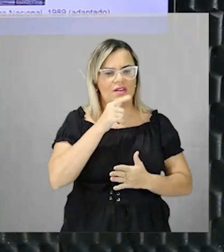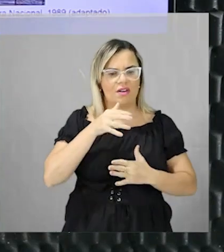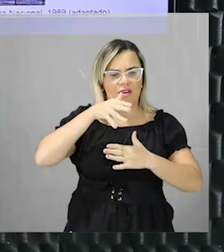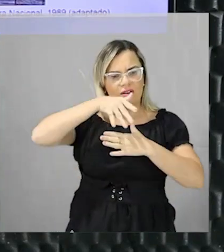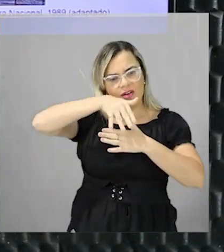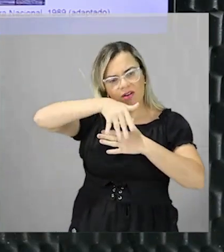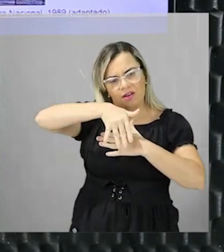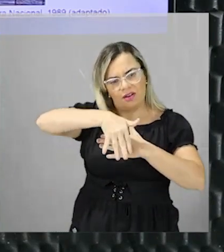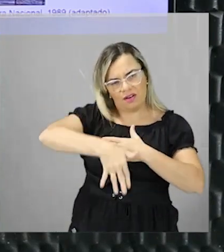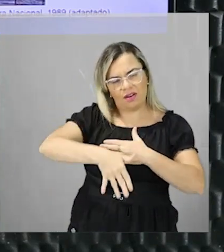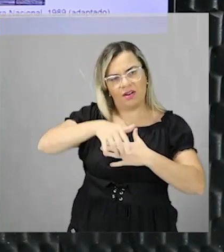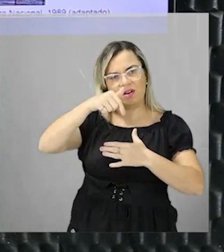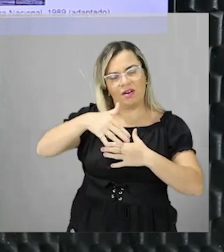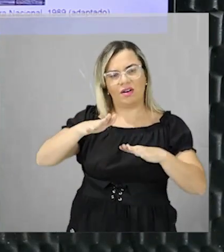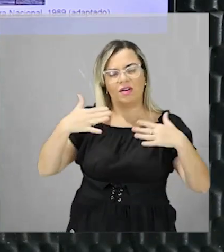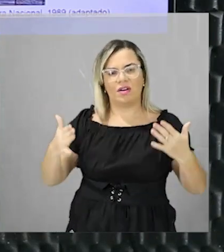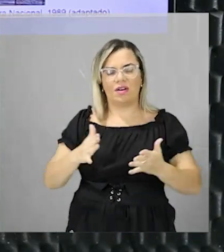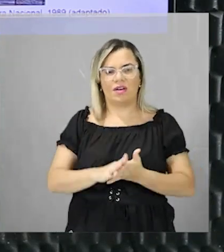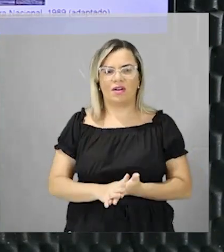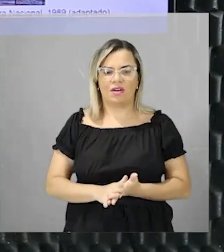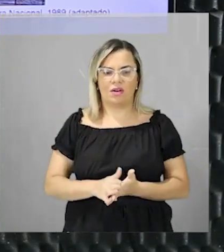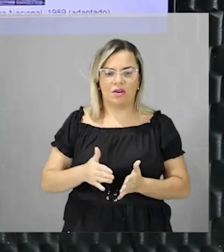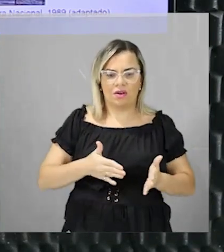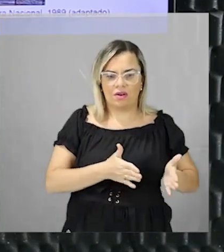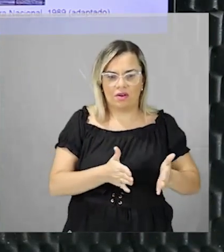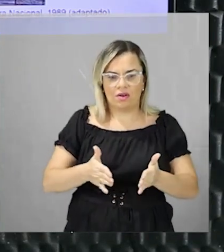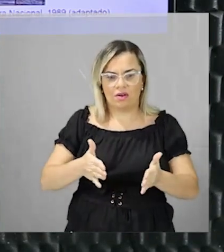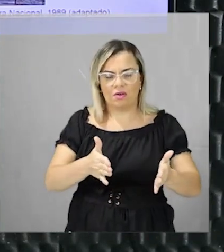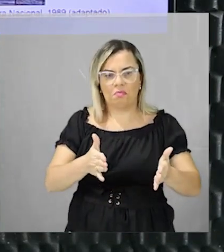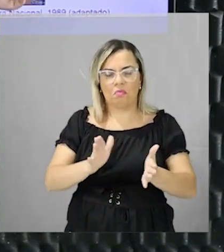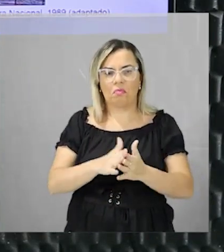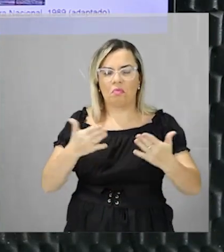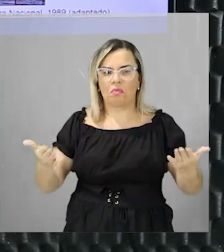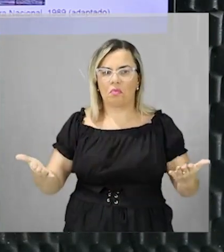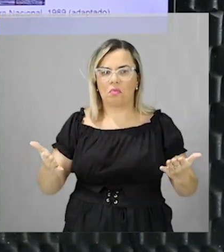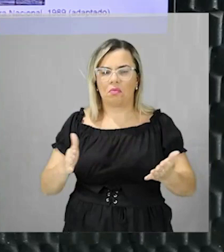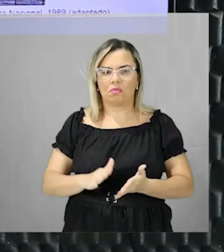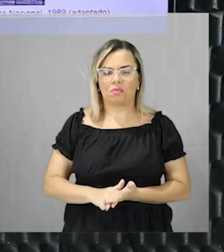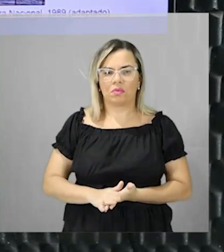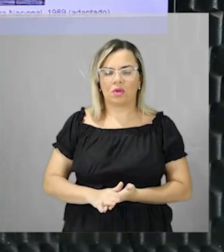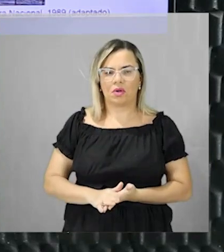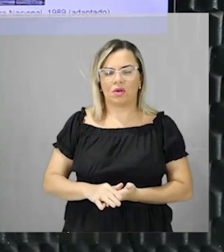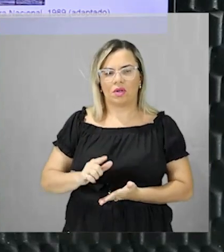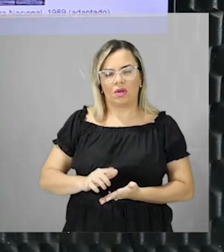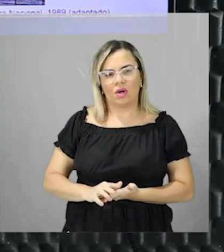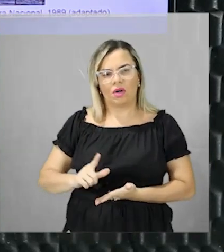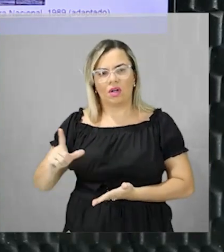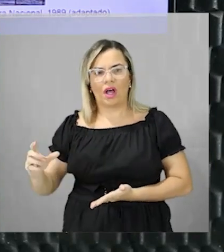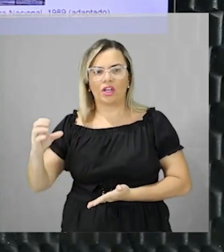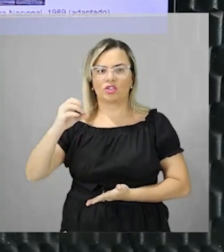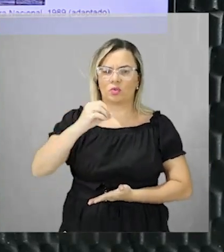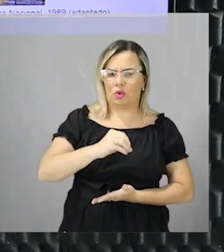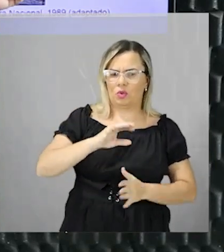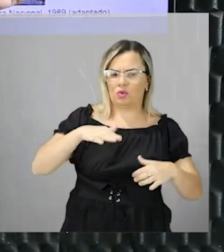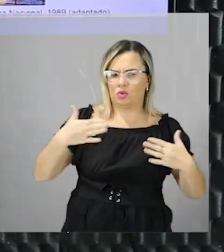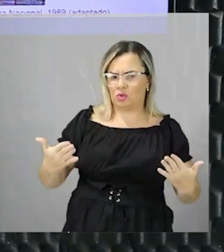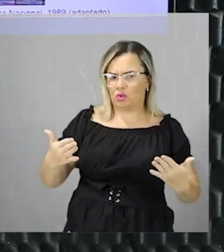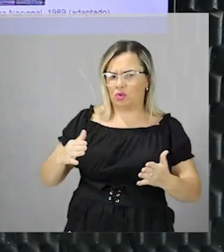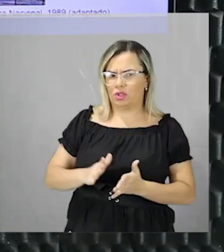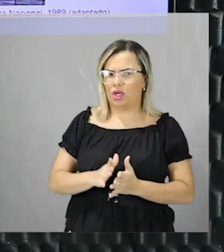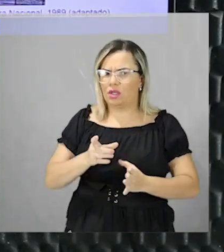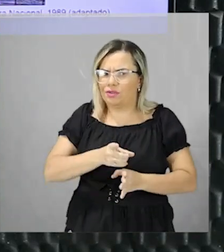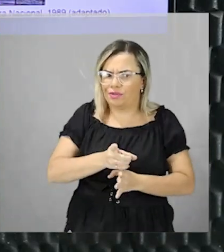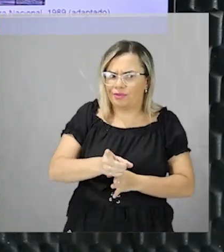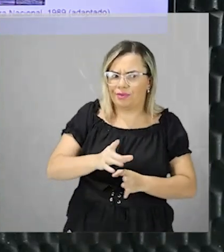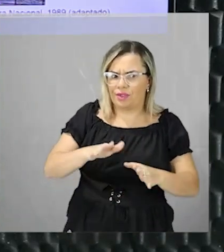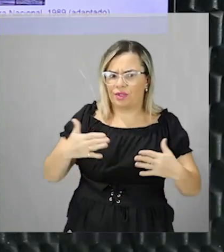primeira coisa para se identificar. Marcos, qual é o curso dessa água? Ela está vindo, por exemplo, do leste para o oeste? Não, porque se tu for perceber, se ela viesse do leste,